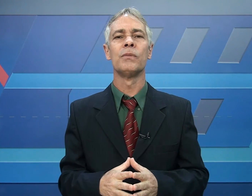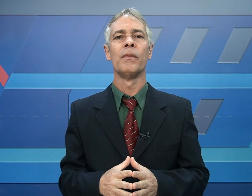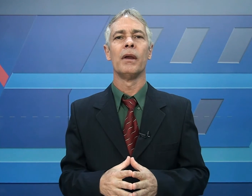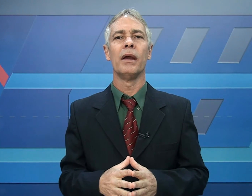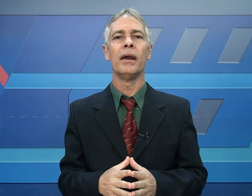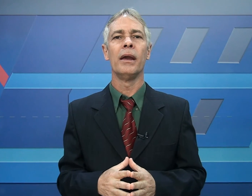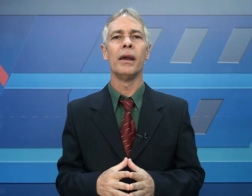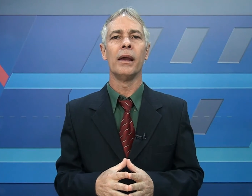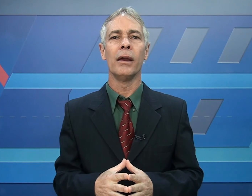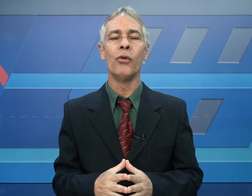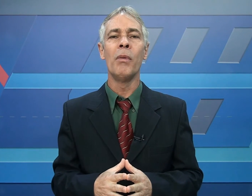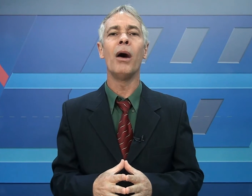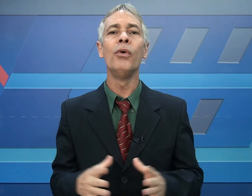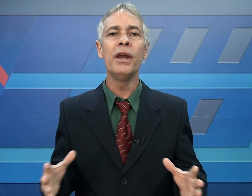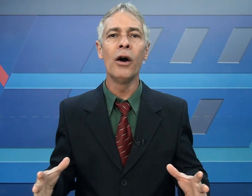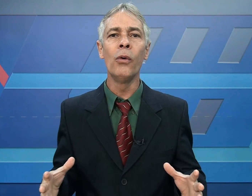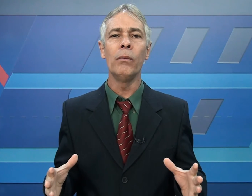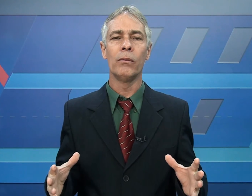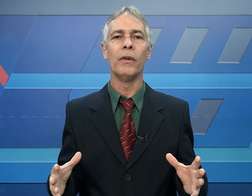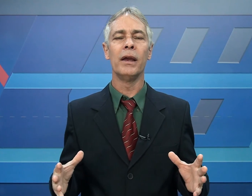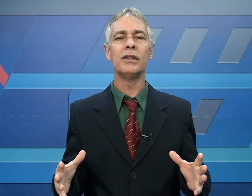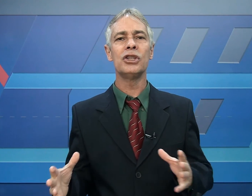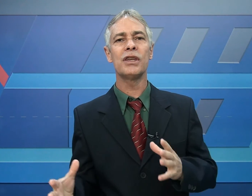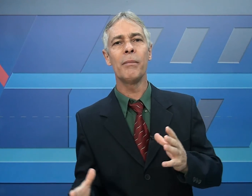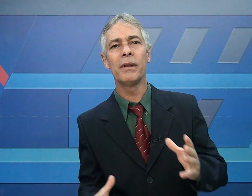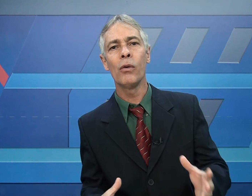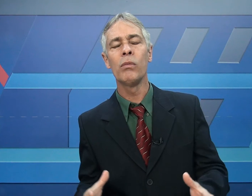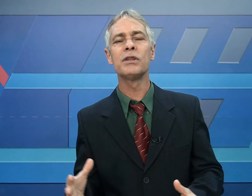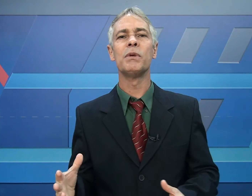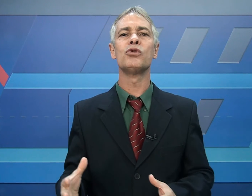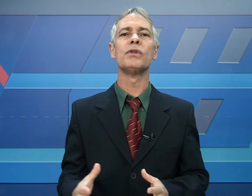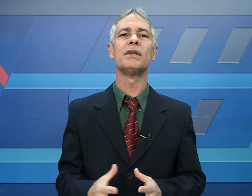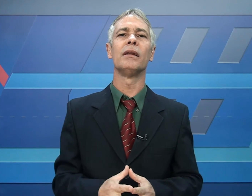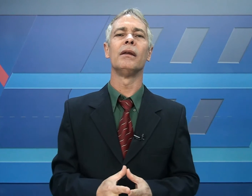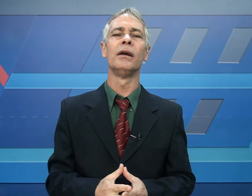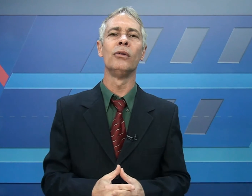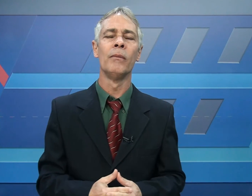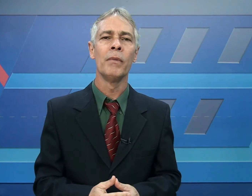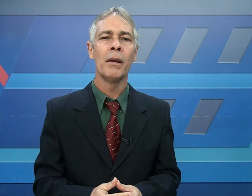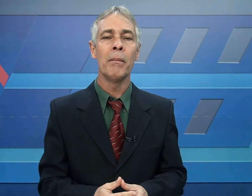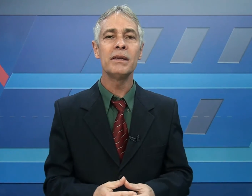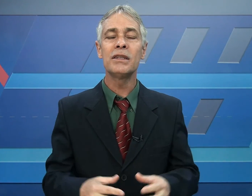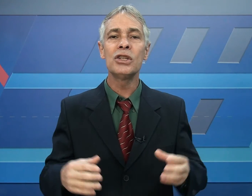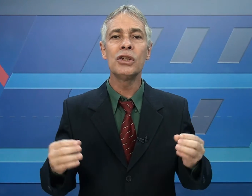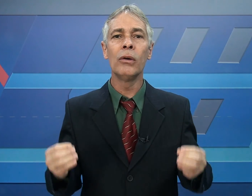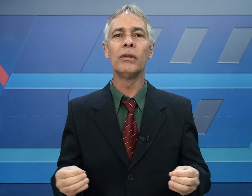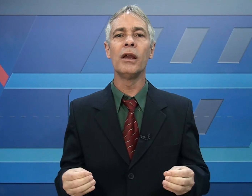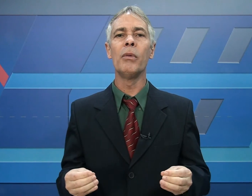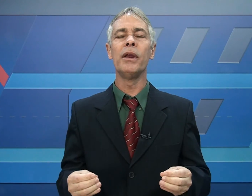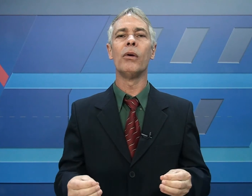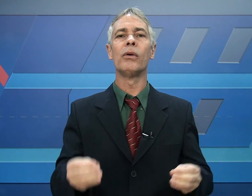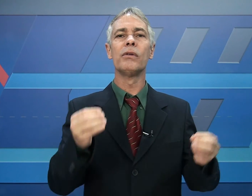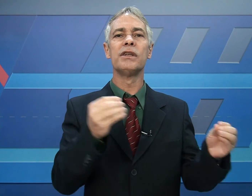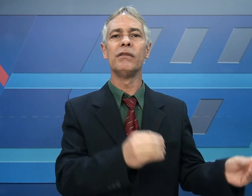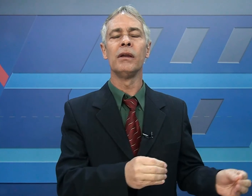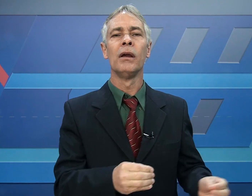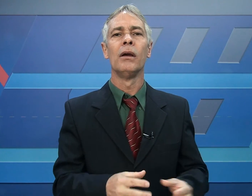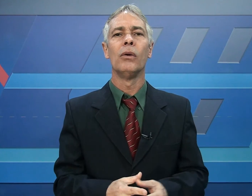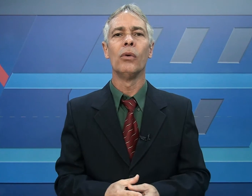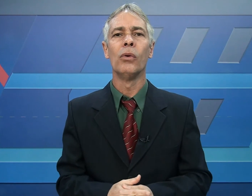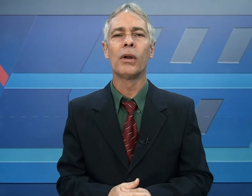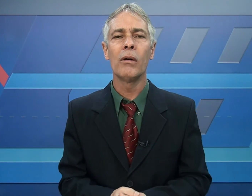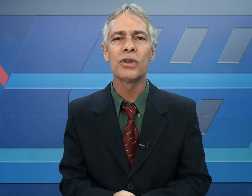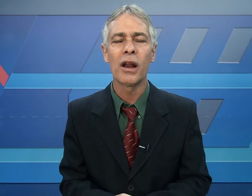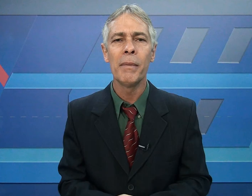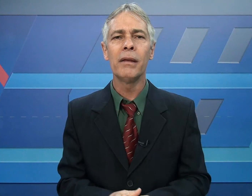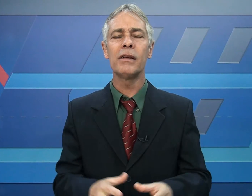temos uma união, né? A gente sabe que tem algumas pessoas tentando, mas a gente não tem uma união. Inclusive,